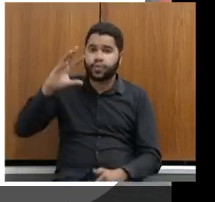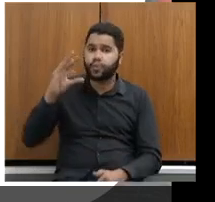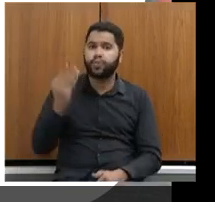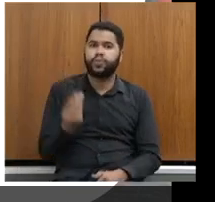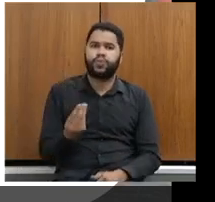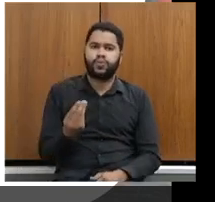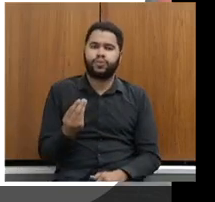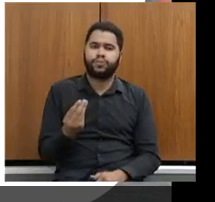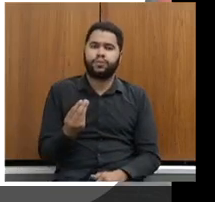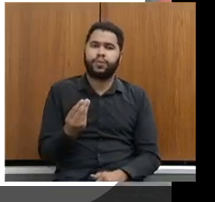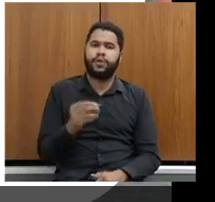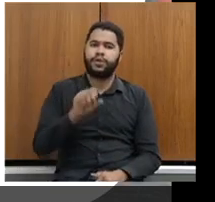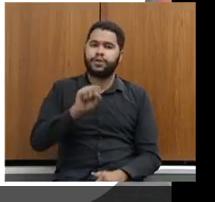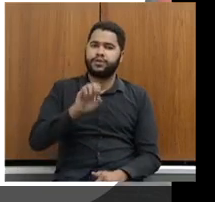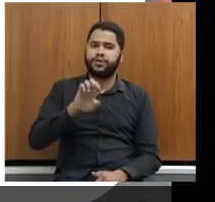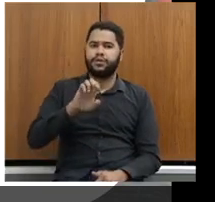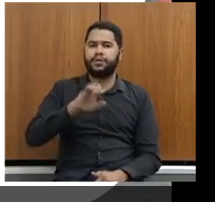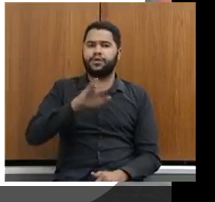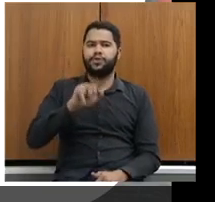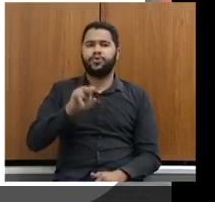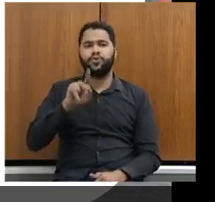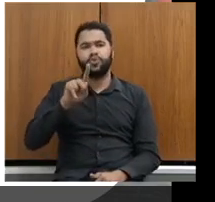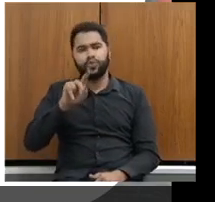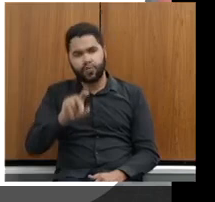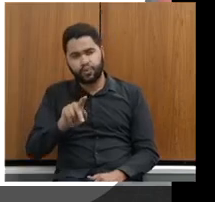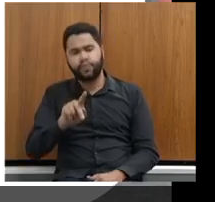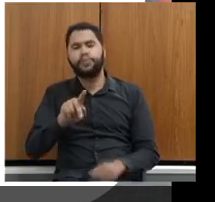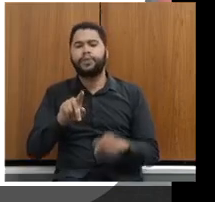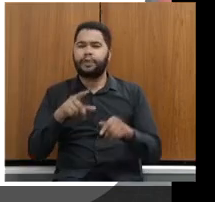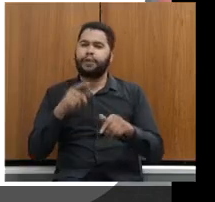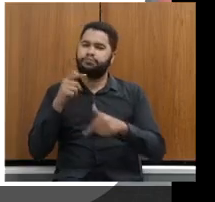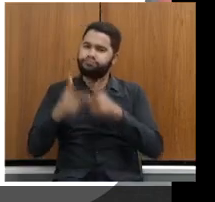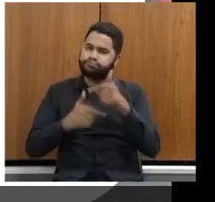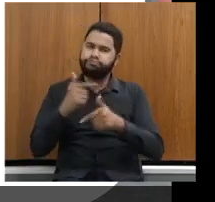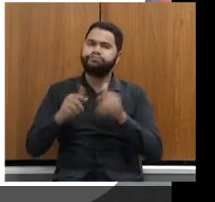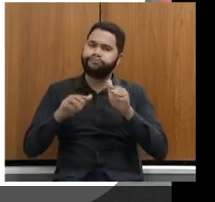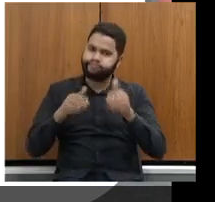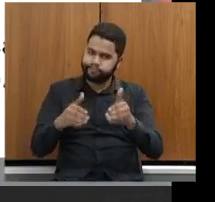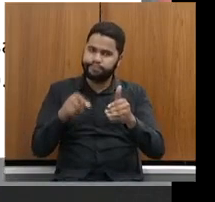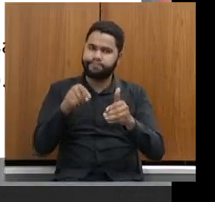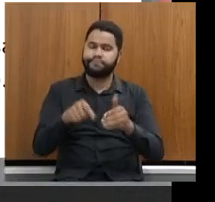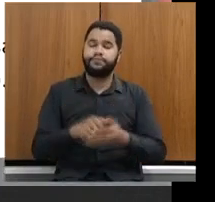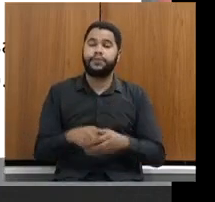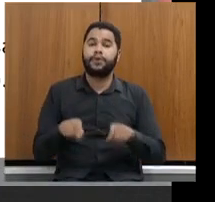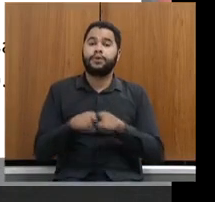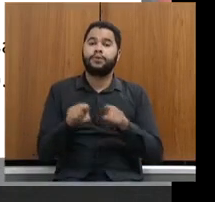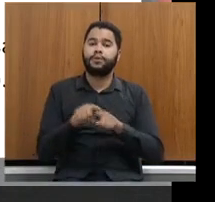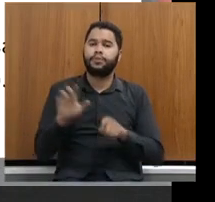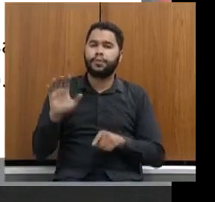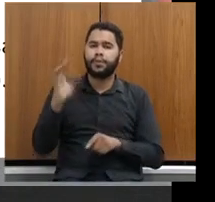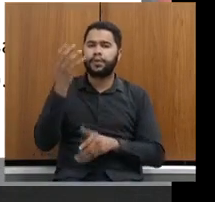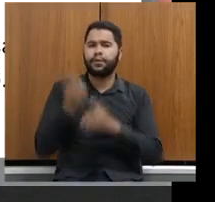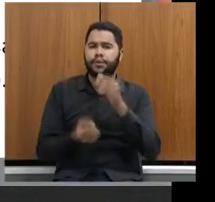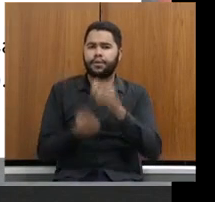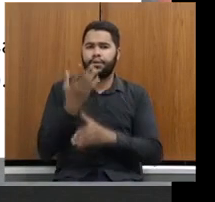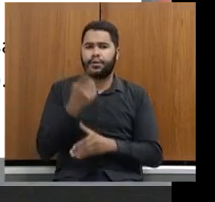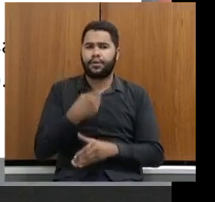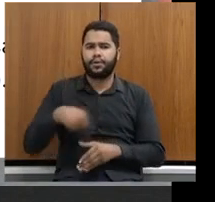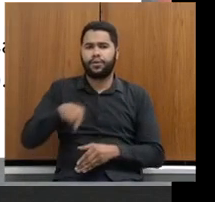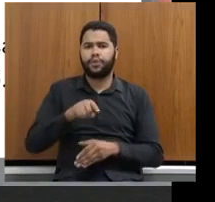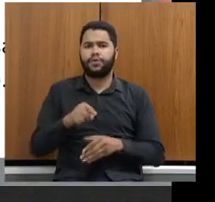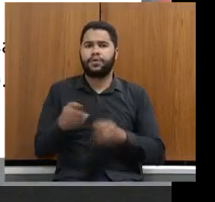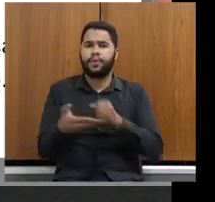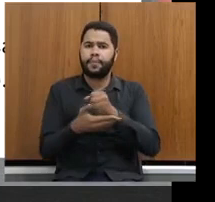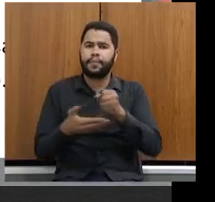a cejusc tem tem tem patrocinado e tem se preocupado muito é houve também a criação dessa nossa